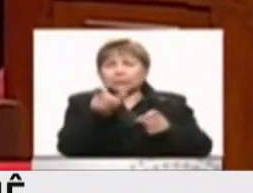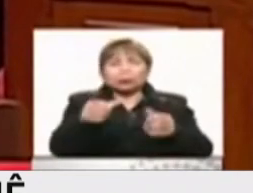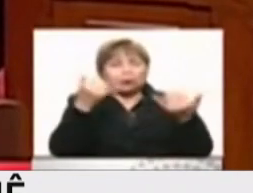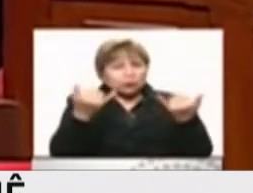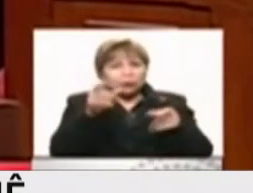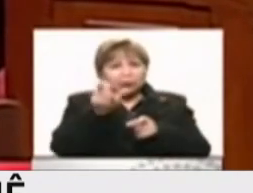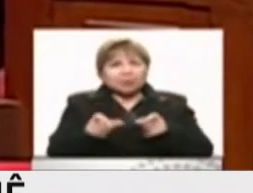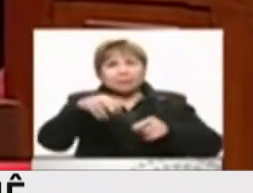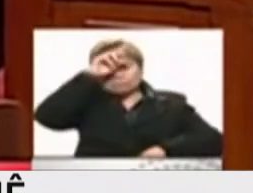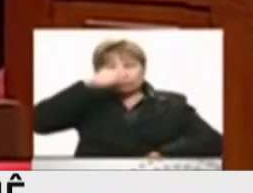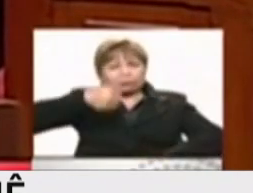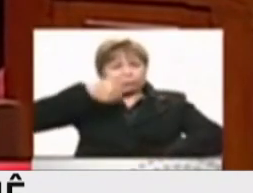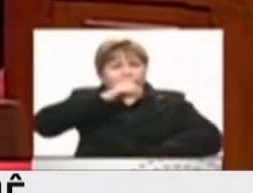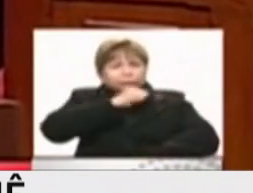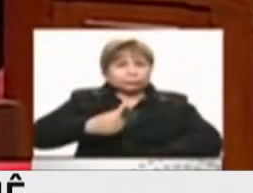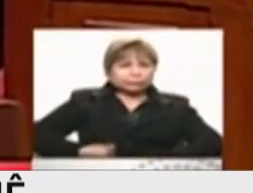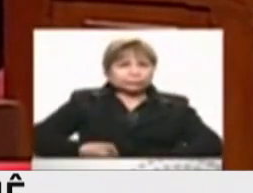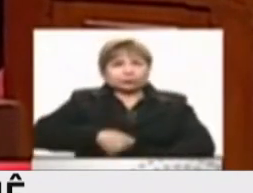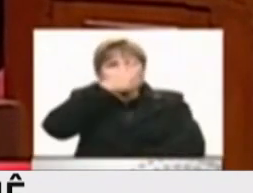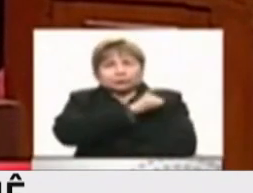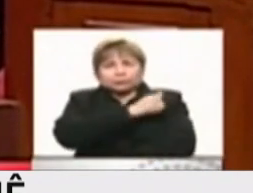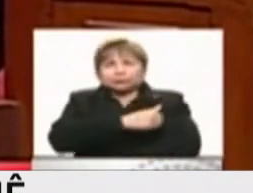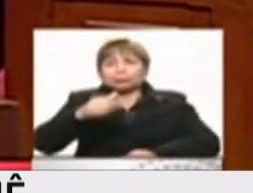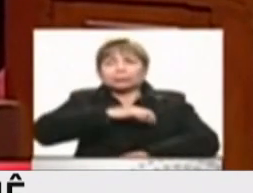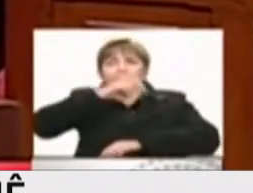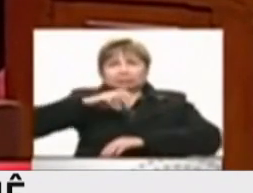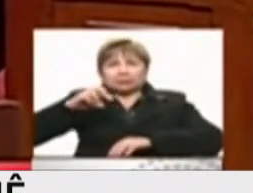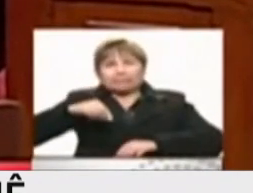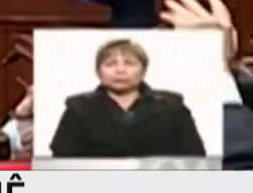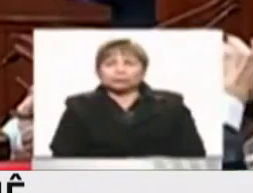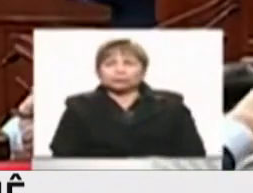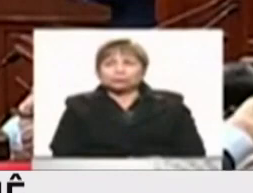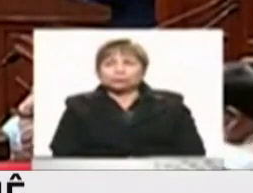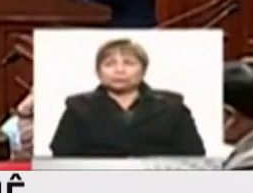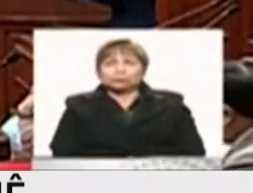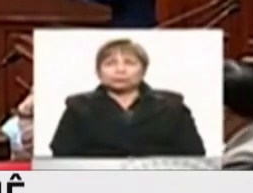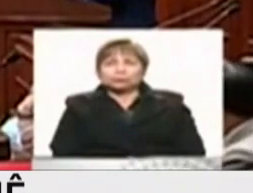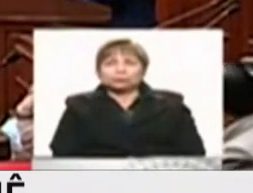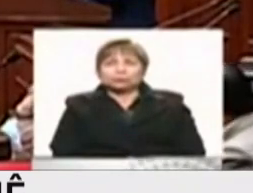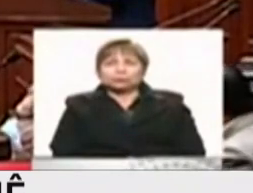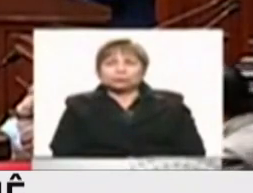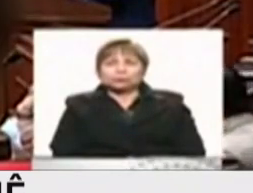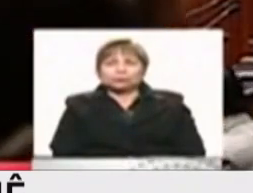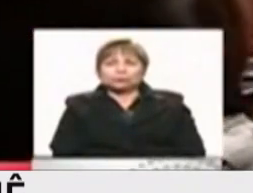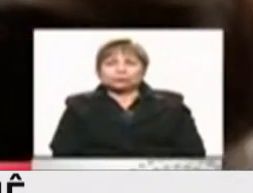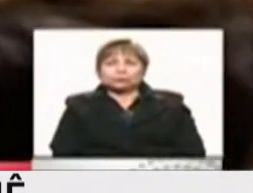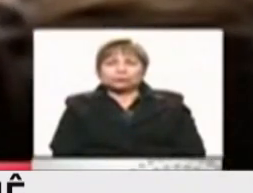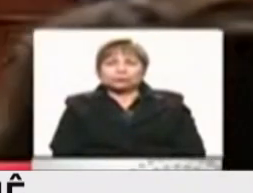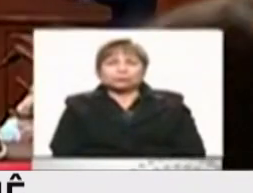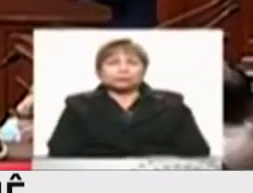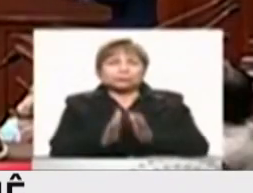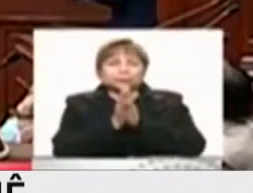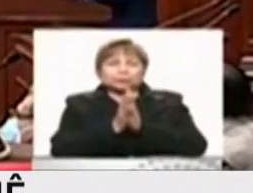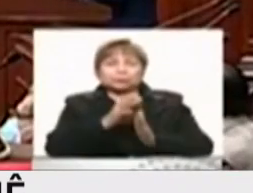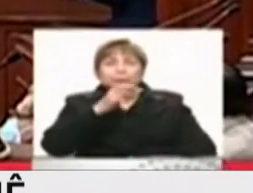também todos os ministros na Claro tem que ir do pede a renúncia Ele disse que foi a pedido do presidente aprovação do